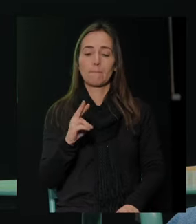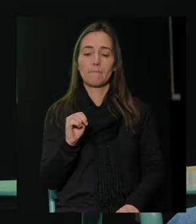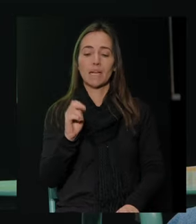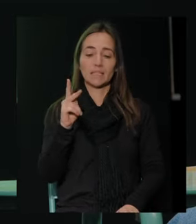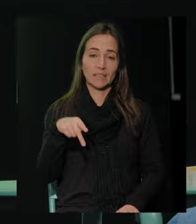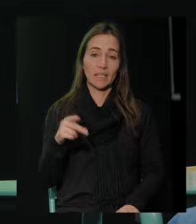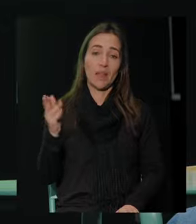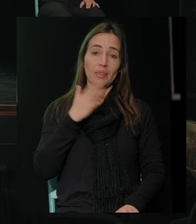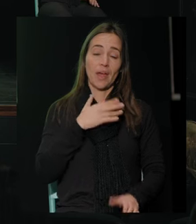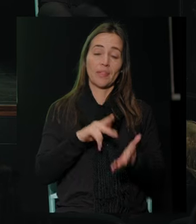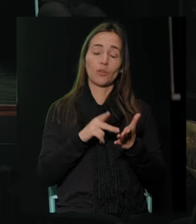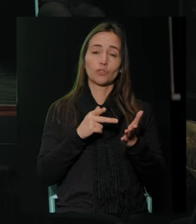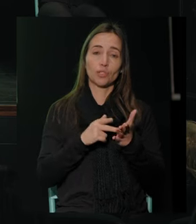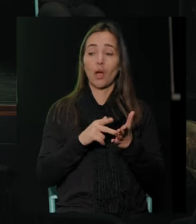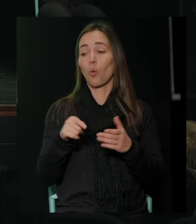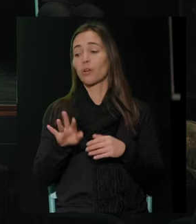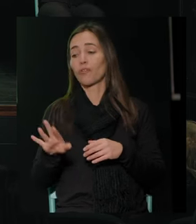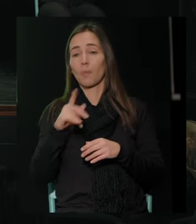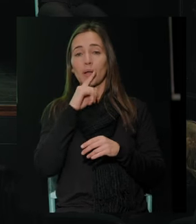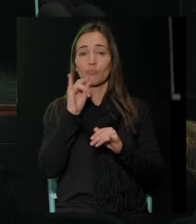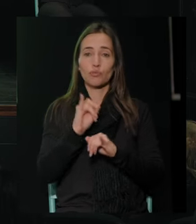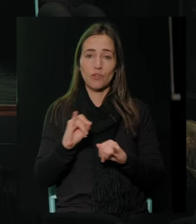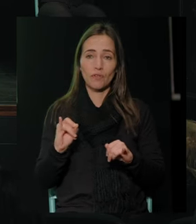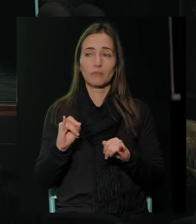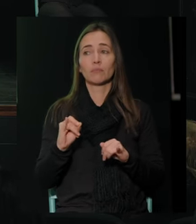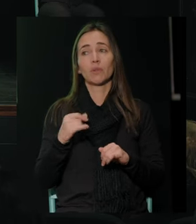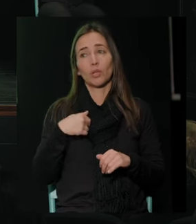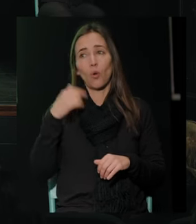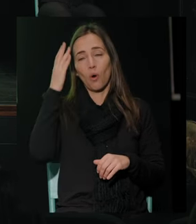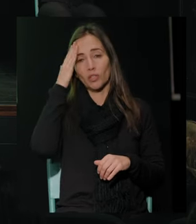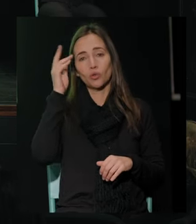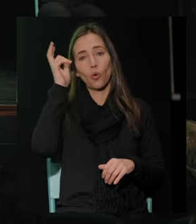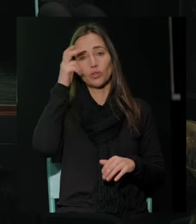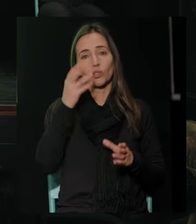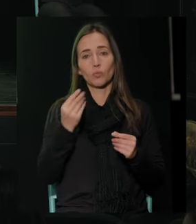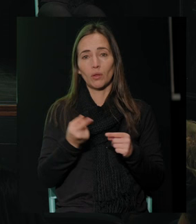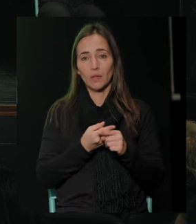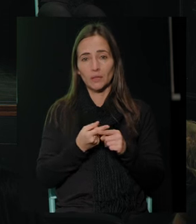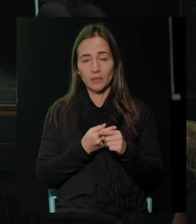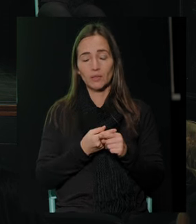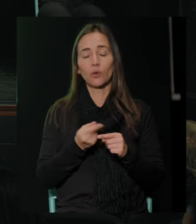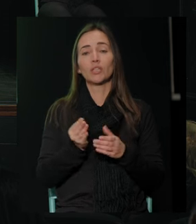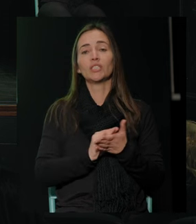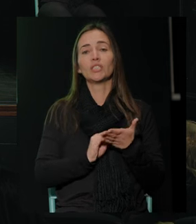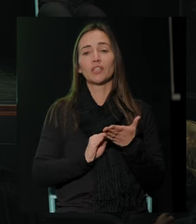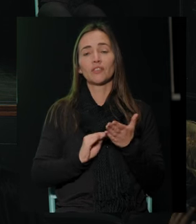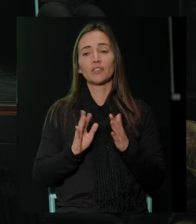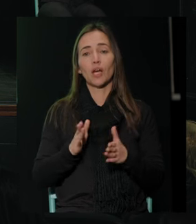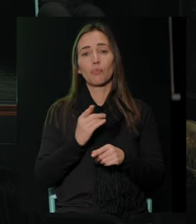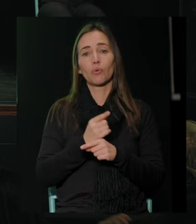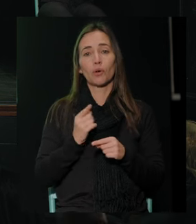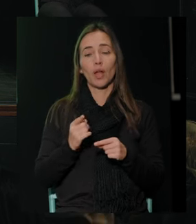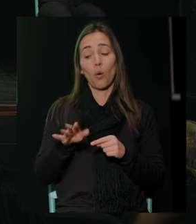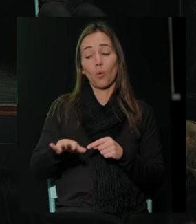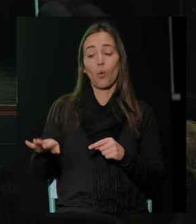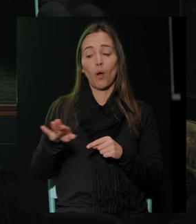outra forma seria impossível. Bem, eu acho que aqui é um conceito muito interessante, eu escrevi sobre isso não no livro, que é o do cosmolocalismo, e com isto